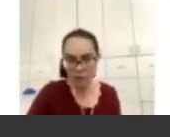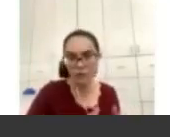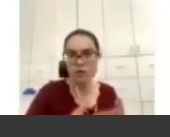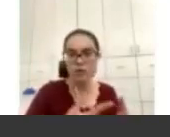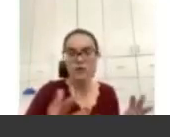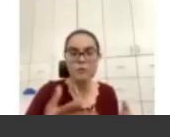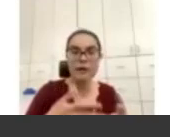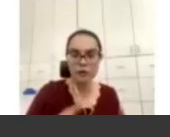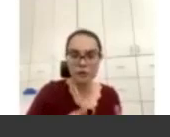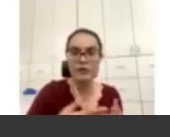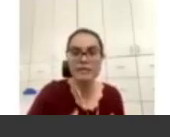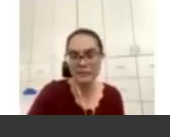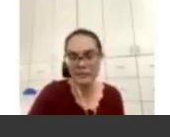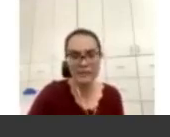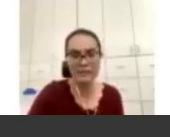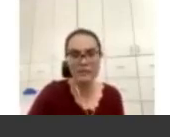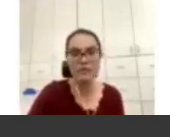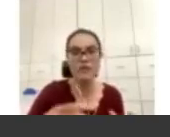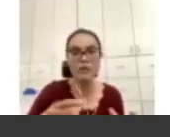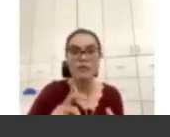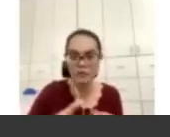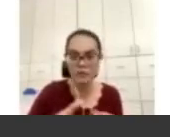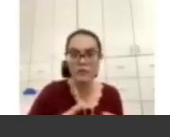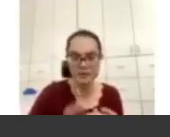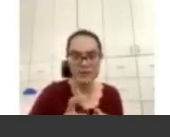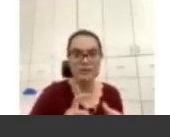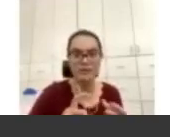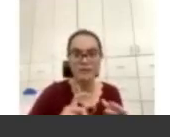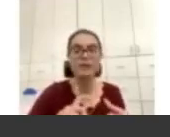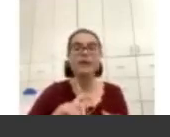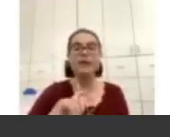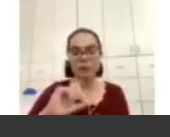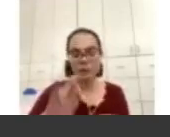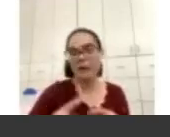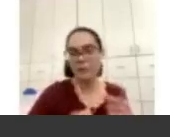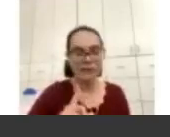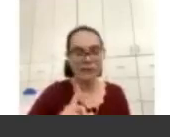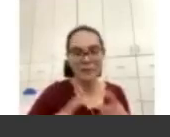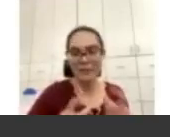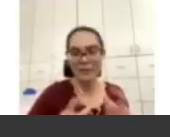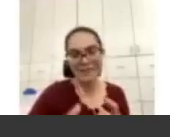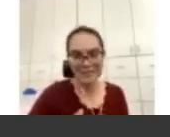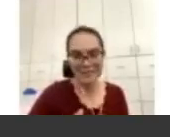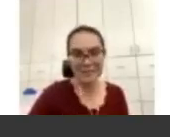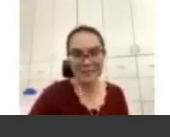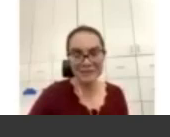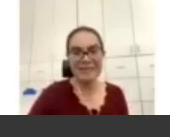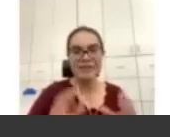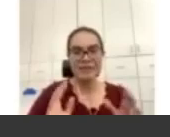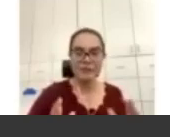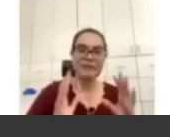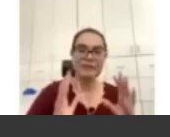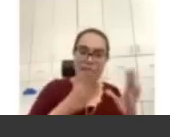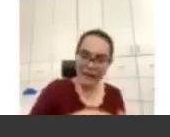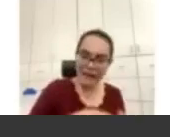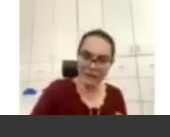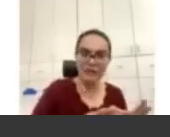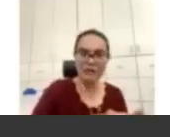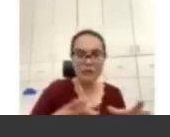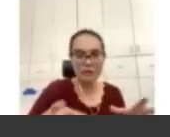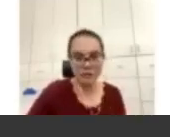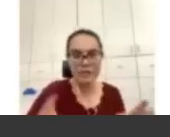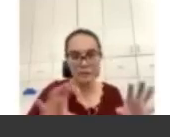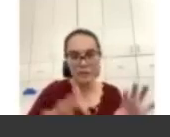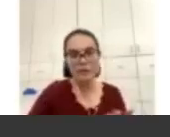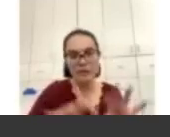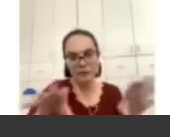PAC Covid. Quando a gente fez o PAC Covid Santa Catarina, a gente conseguiu fazer, inclusive, uma iniciativa de treinar os